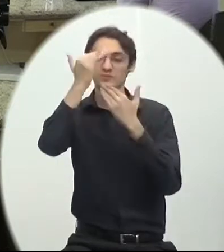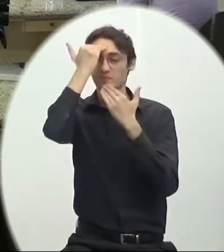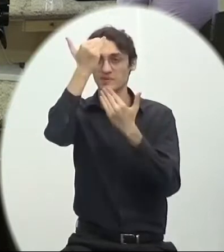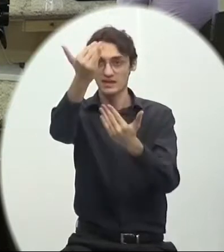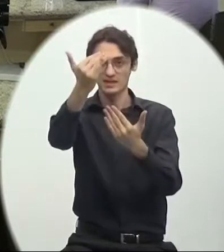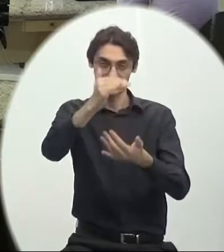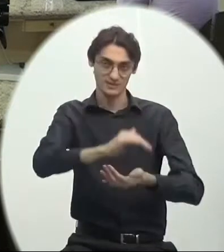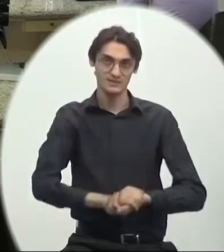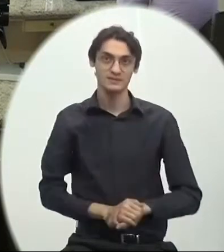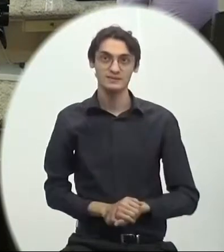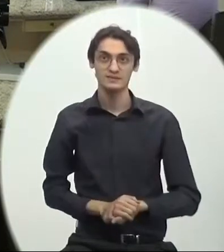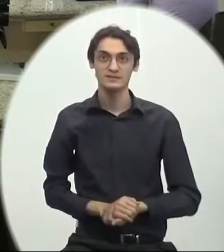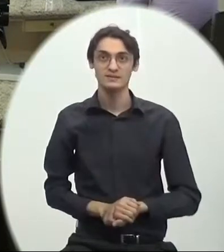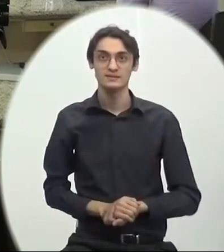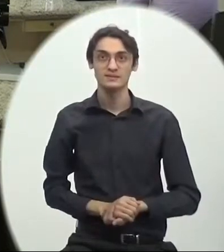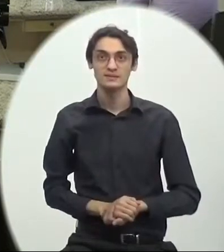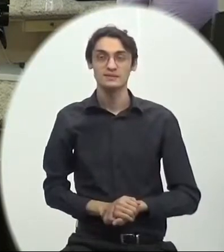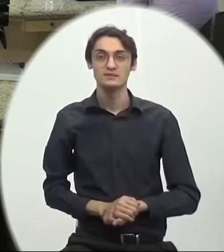obrigado.